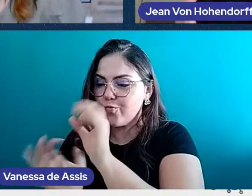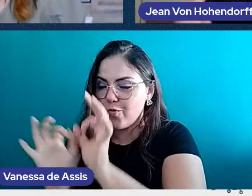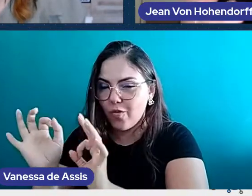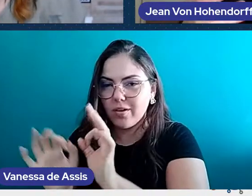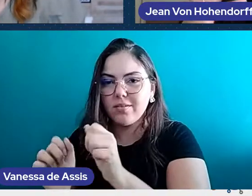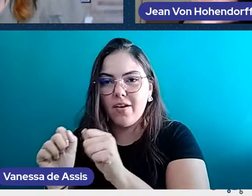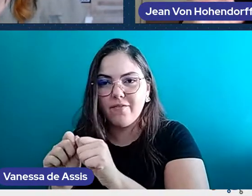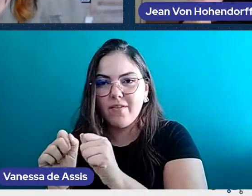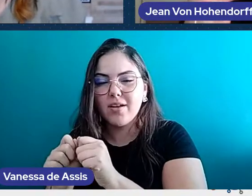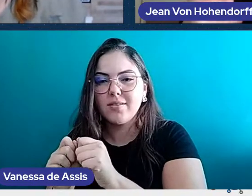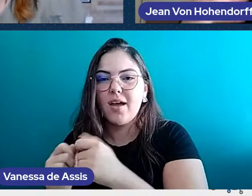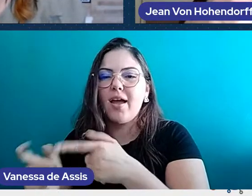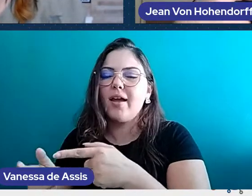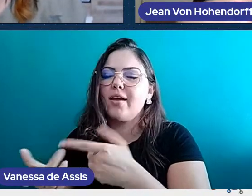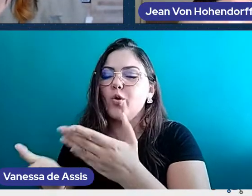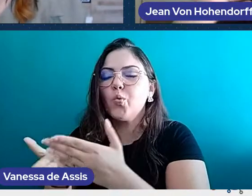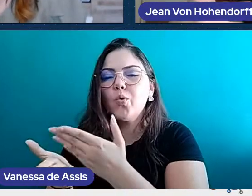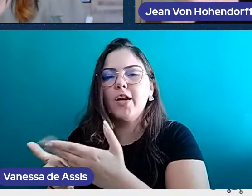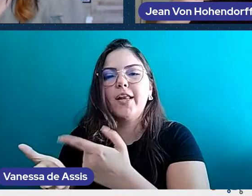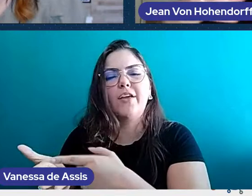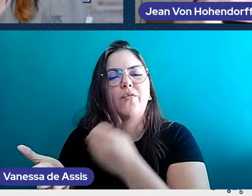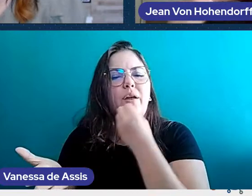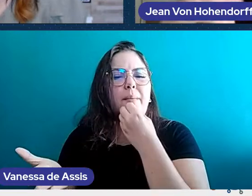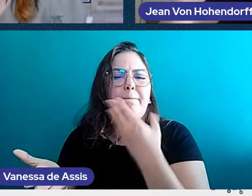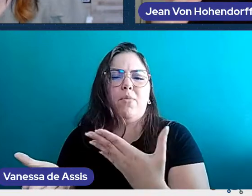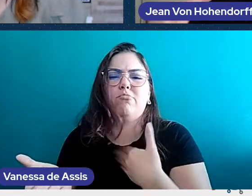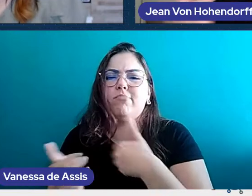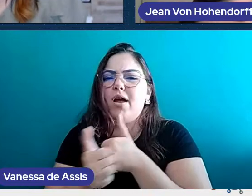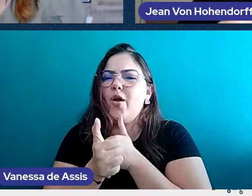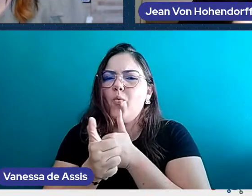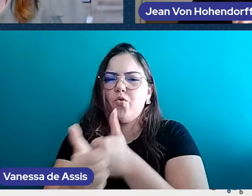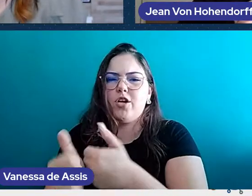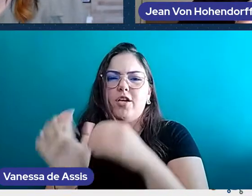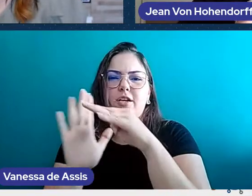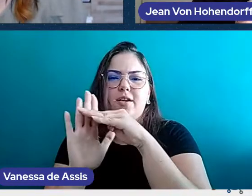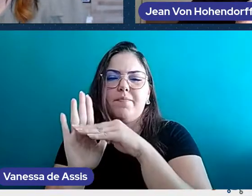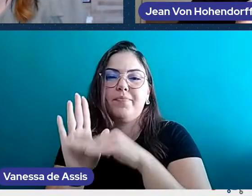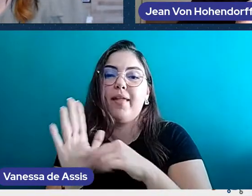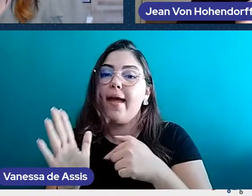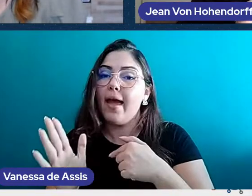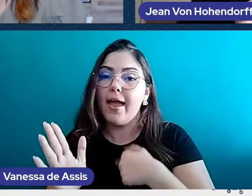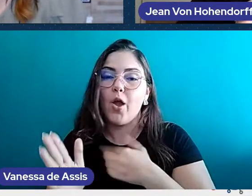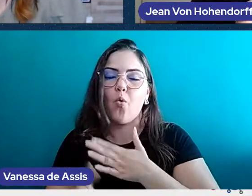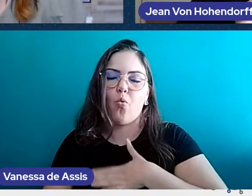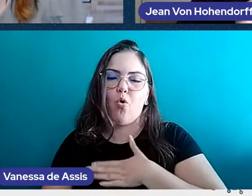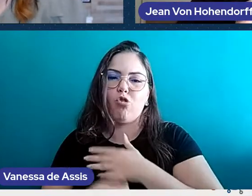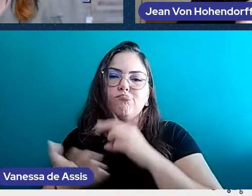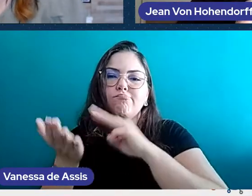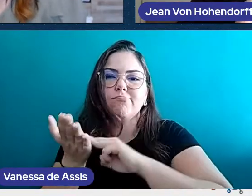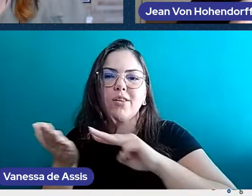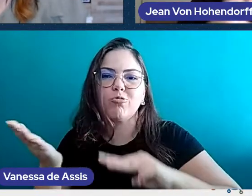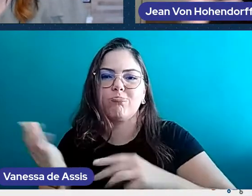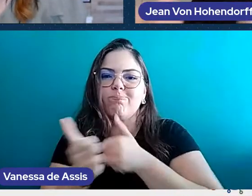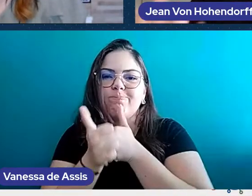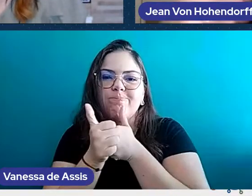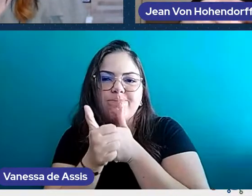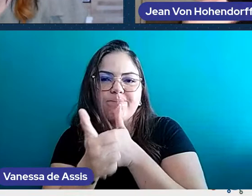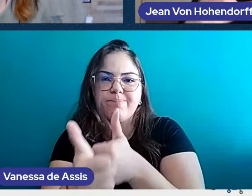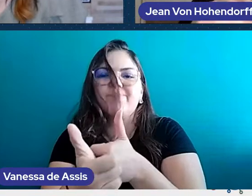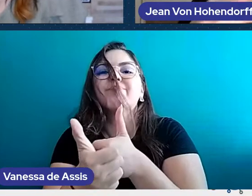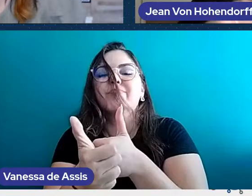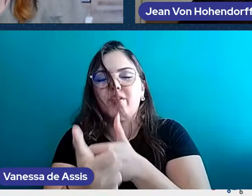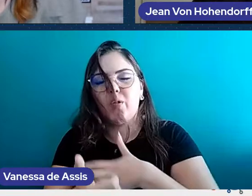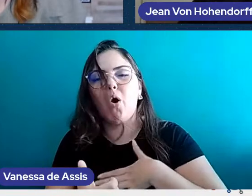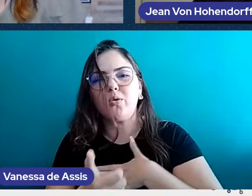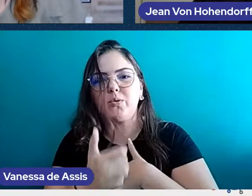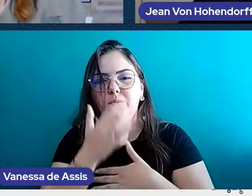E eu gosto muito dele por ser um guia mesmo. Eu sou um cara bem metódico, eu gosto de guias. E hoje em